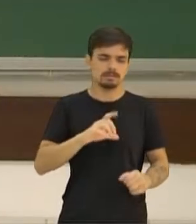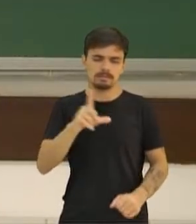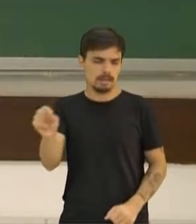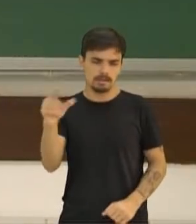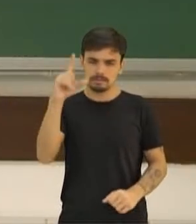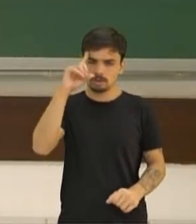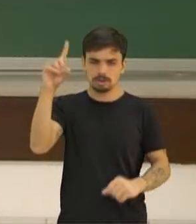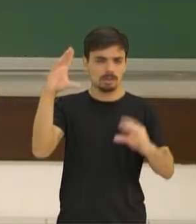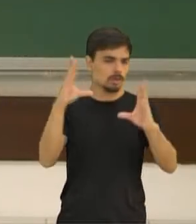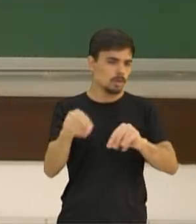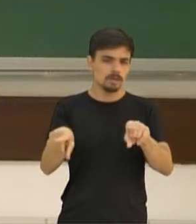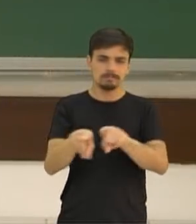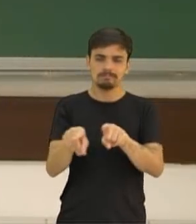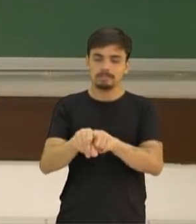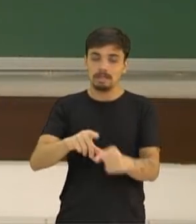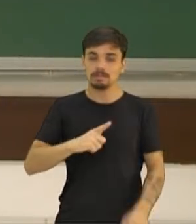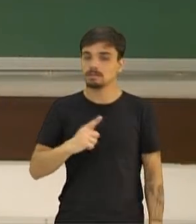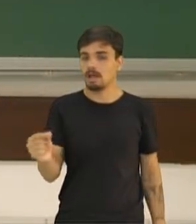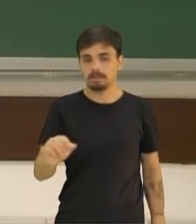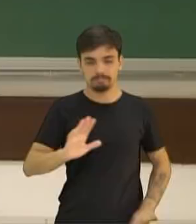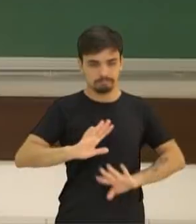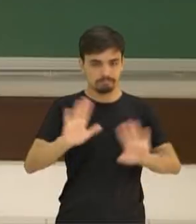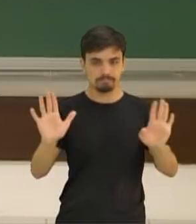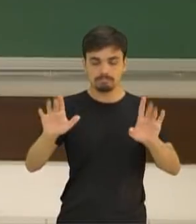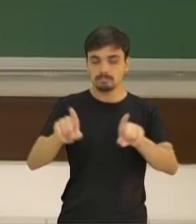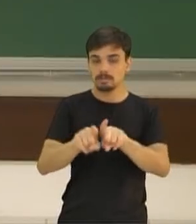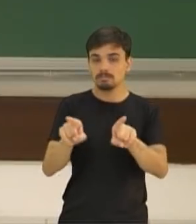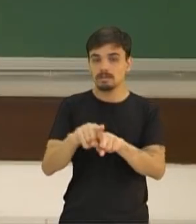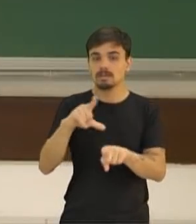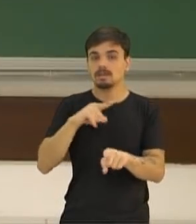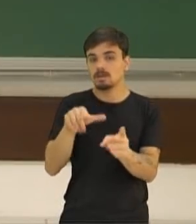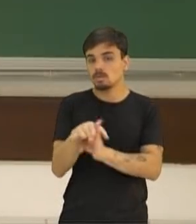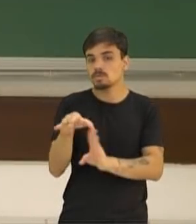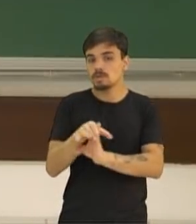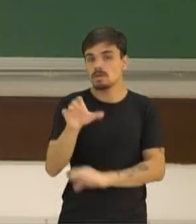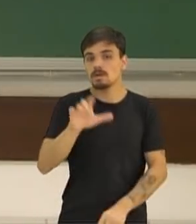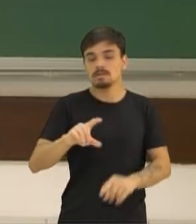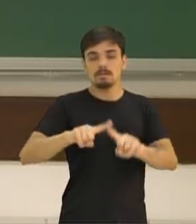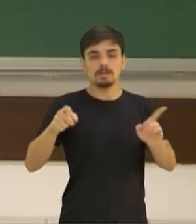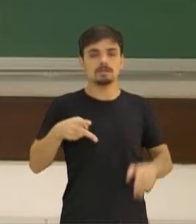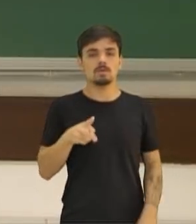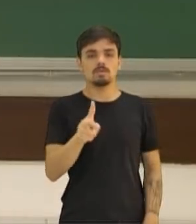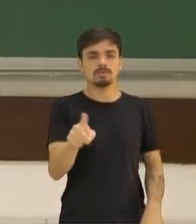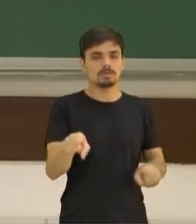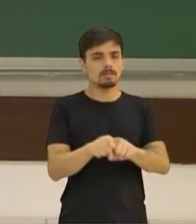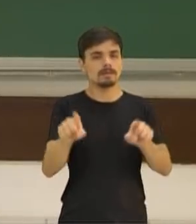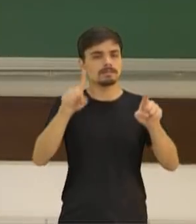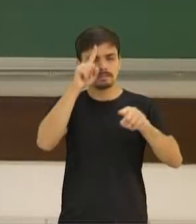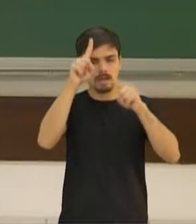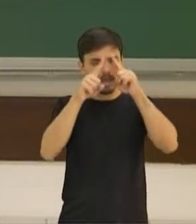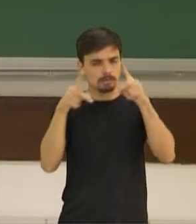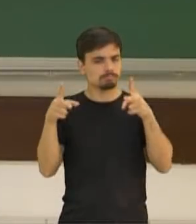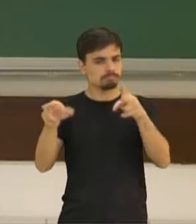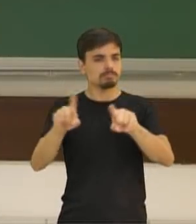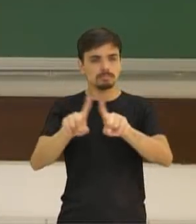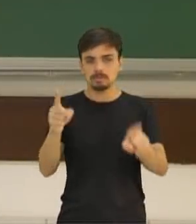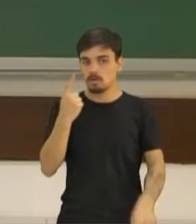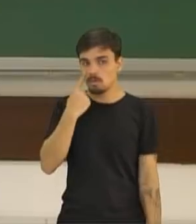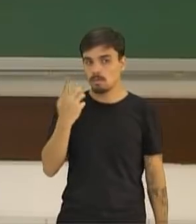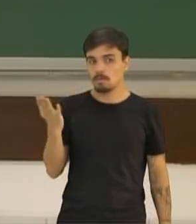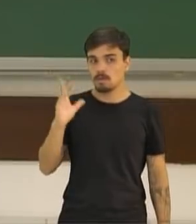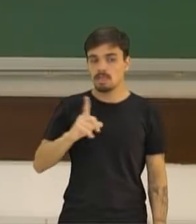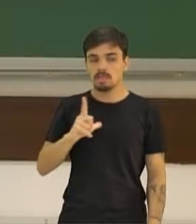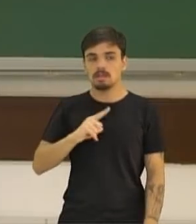saia de dia, saia de si. Então, eu tenho esse conselho. Continuando nessa ideia,